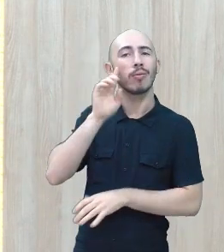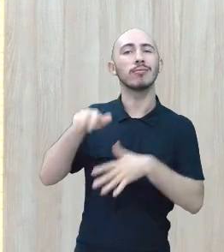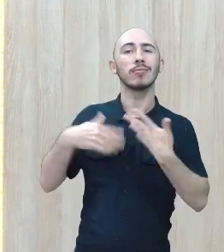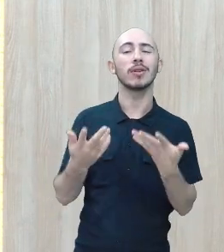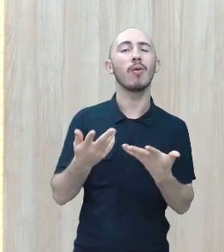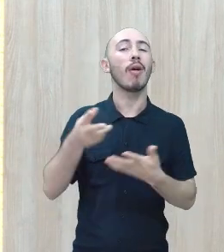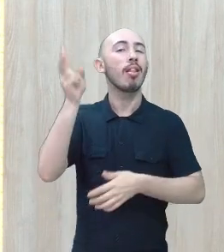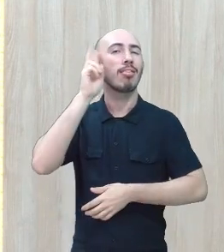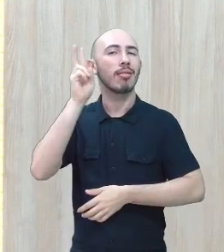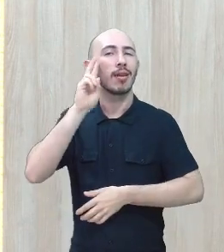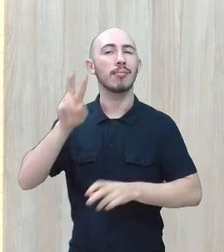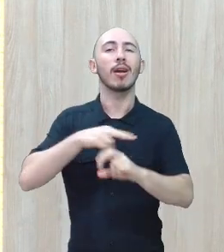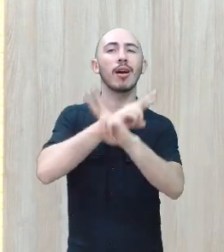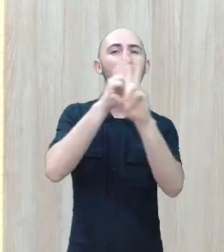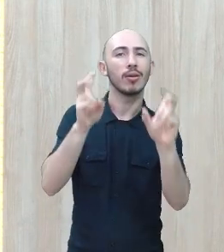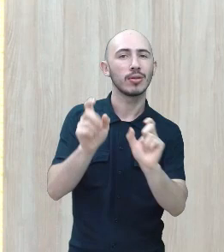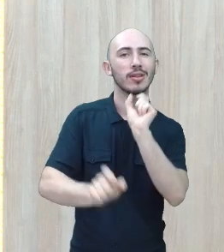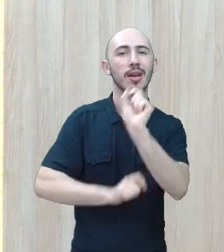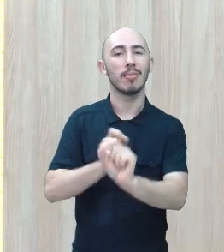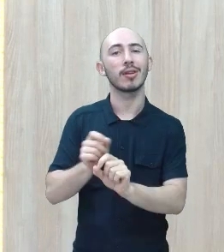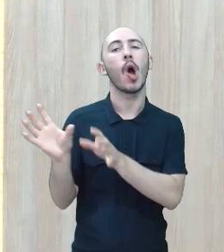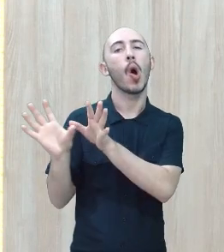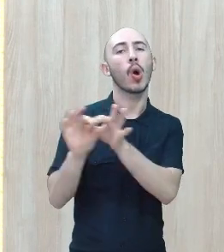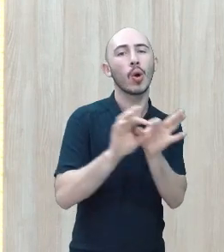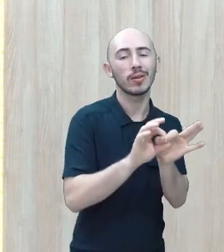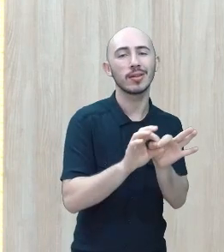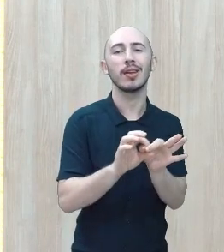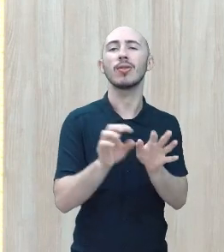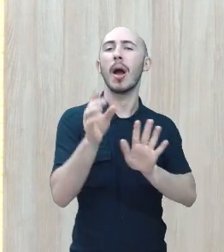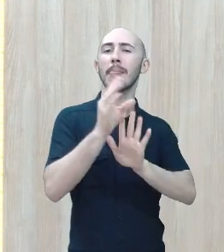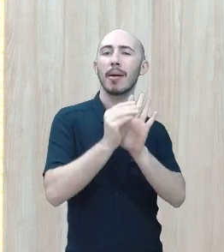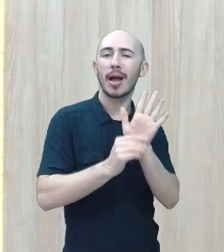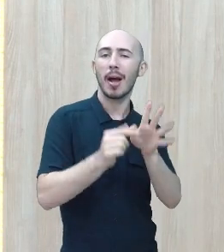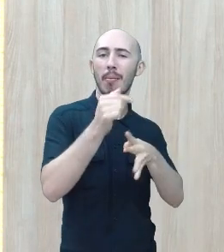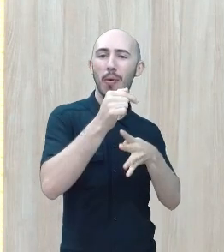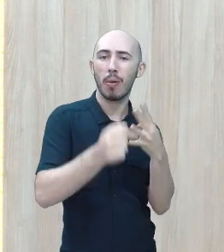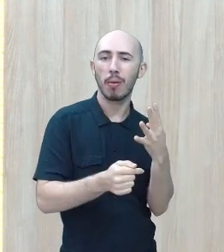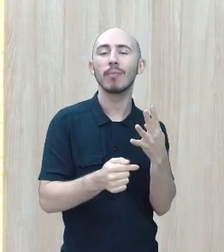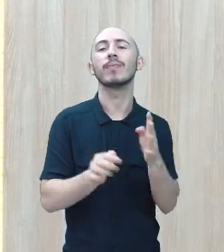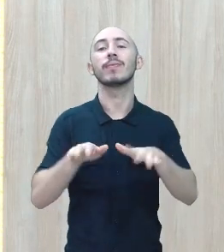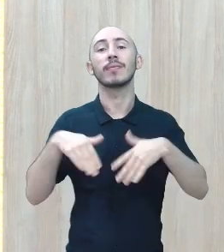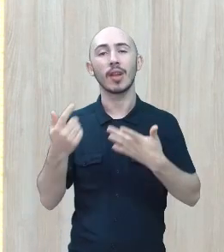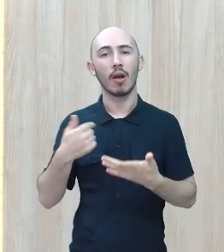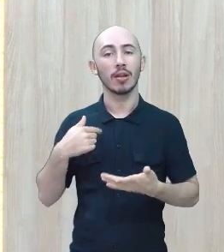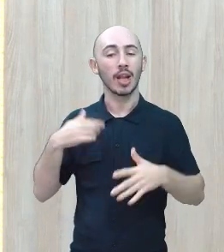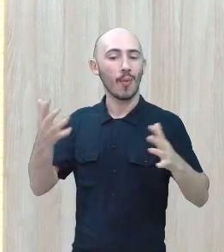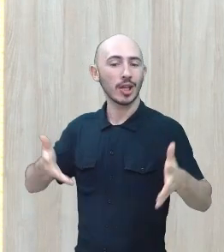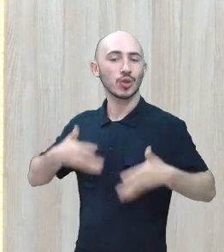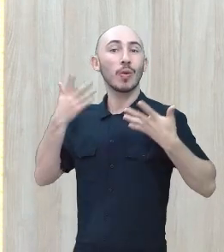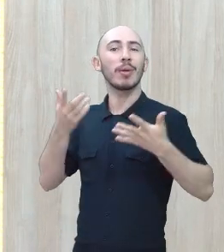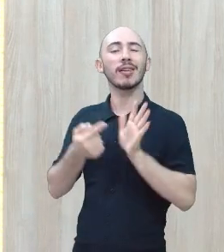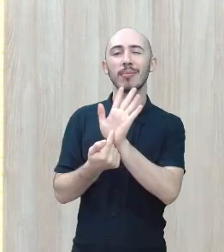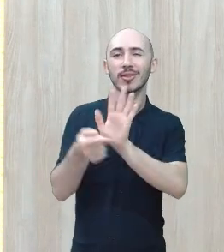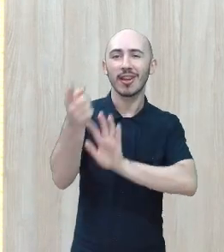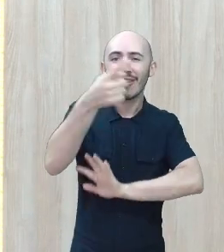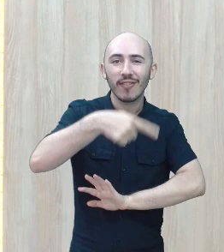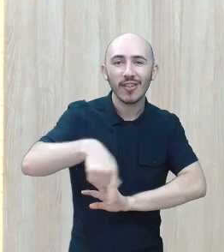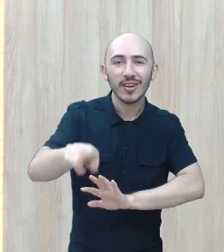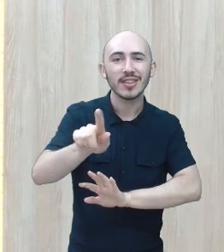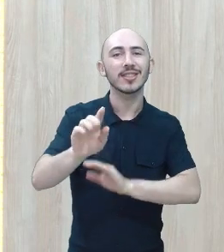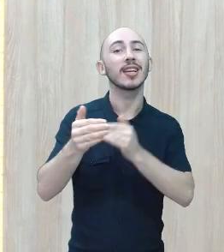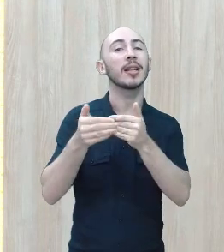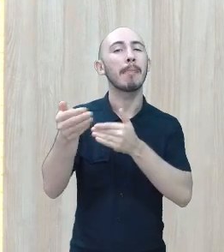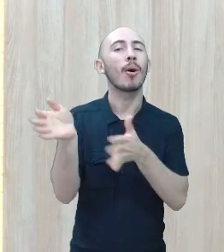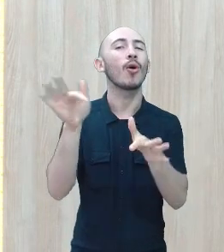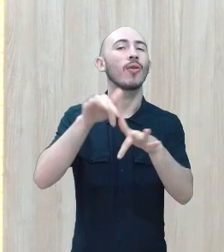arrematar todo o contexto, todo o material no final da aula. E eu trouxe uma surpresa para vocês que eu só vou contar mais perto